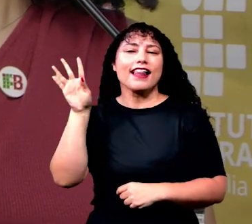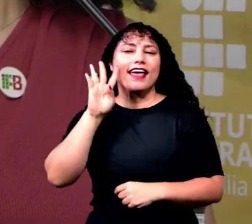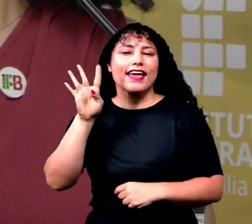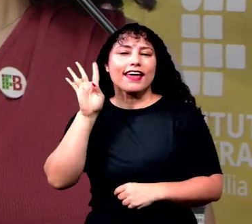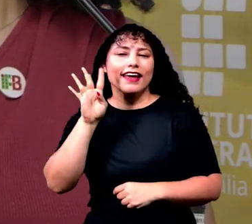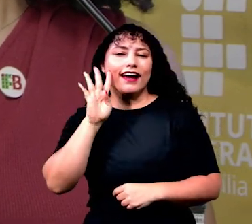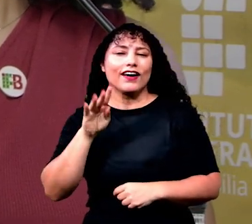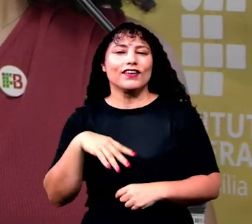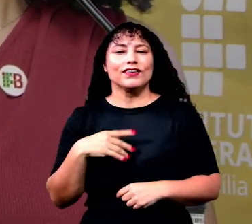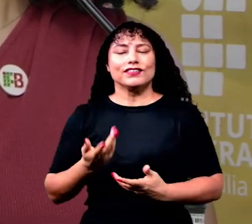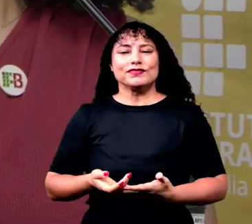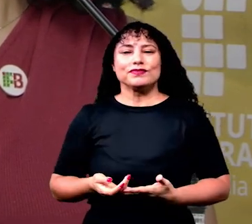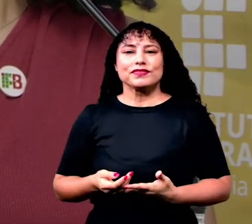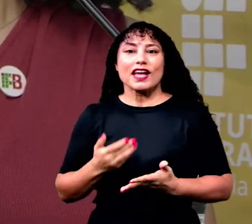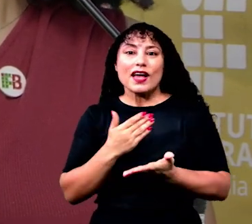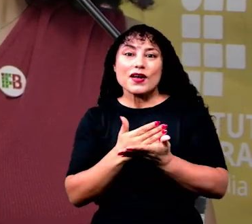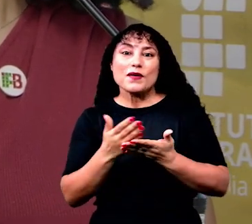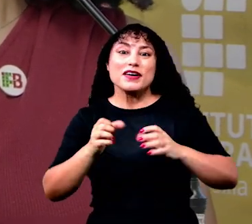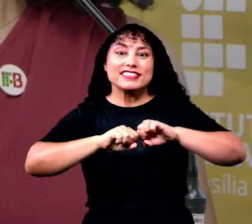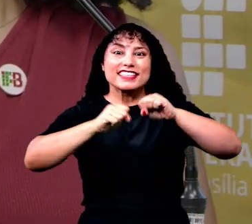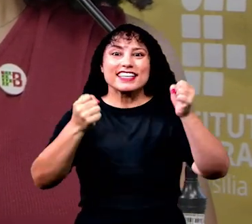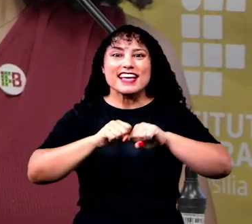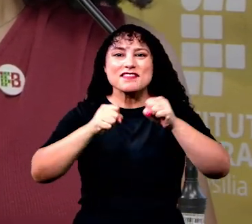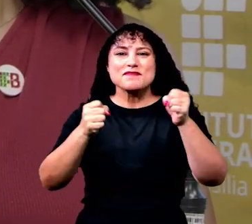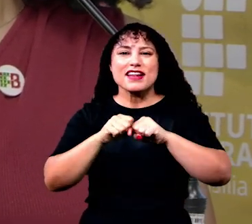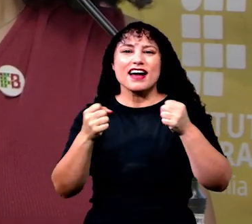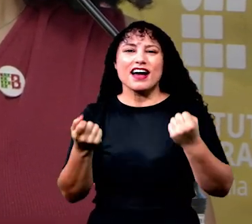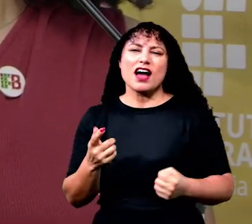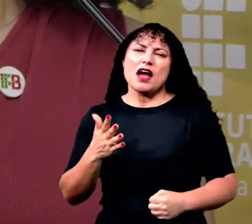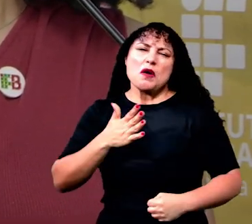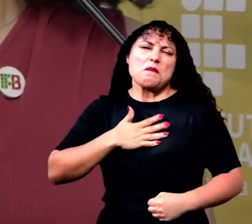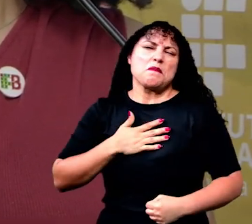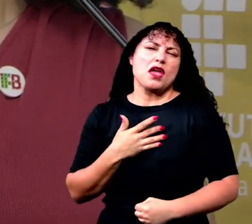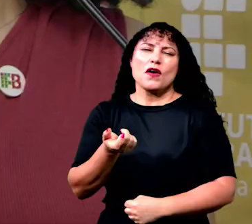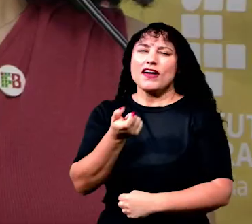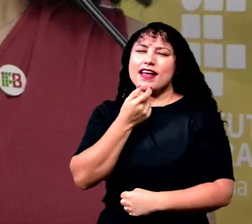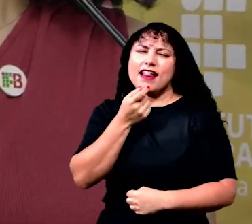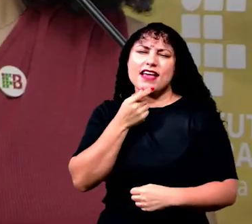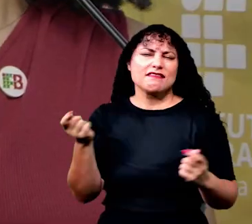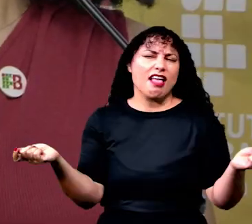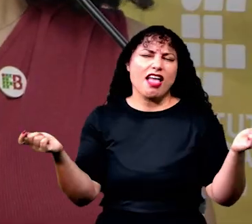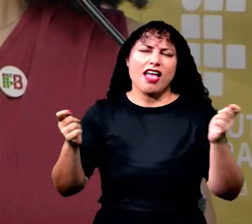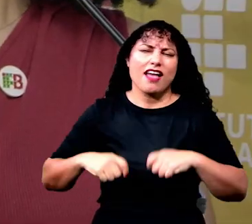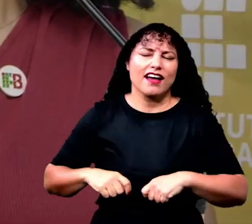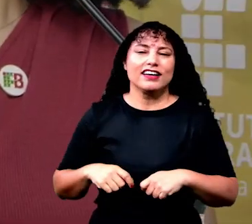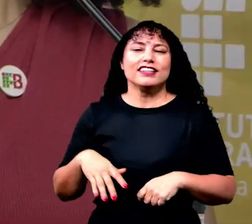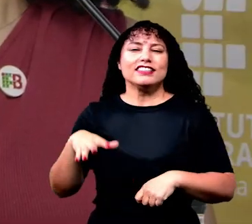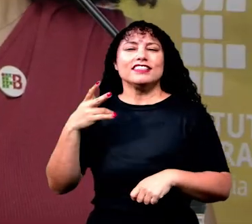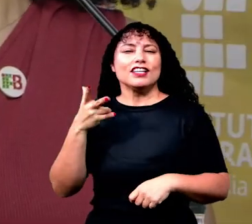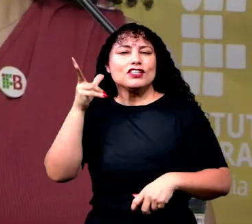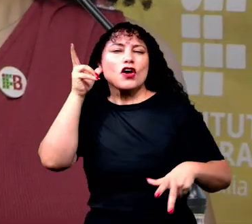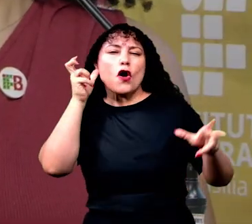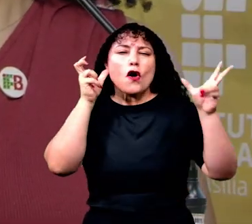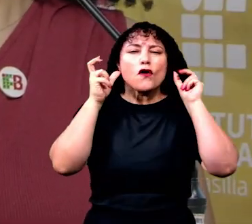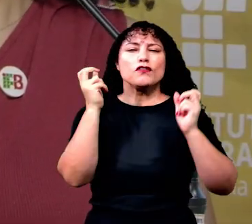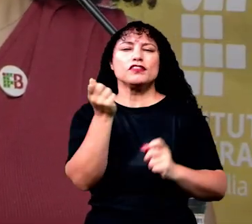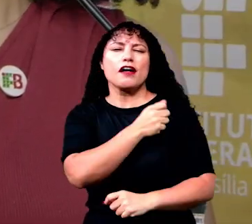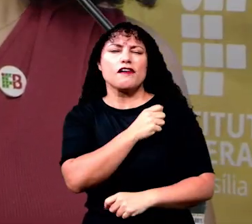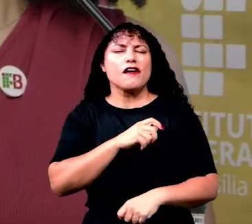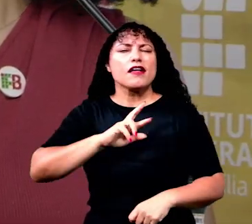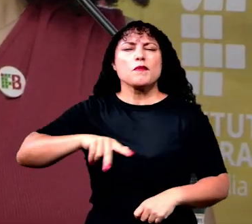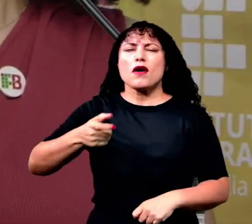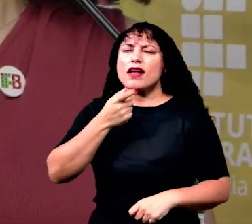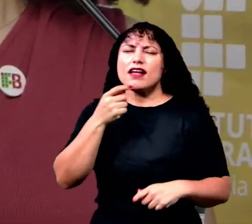fala assim, aí começa a desconstruir também essa coisa de, o meu inglês, né, não é suficiente, que a gente ouve muito dos estudantes, o meu inglês não é